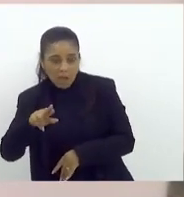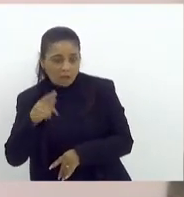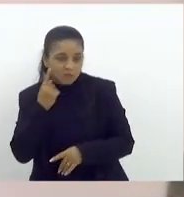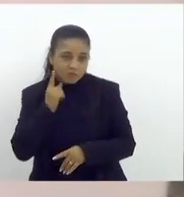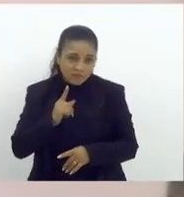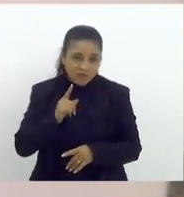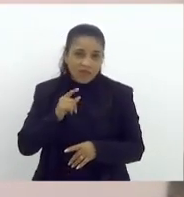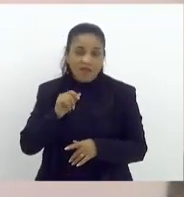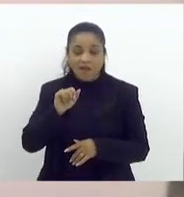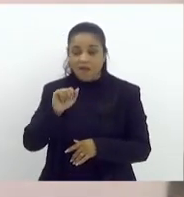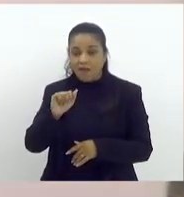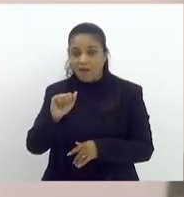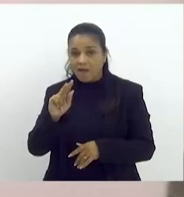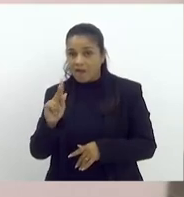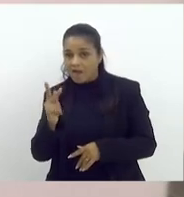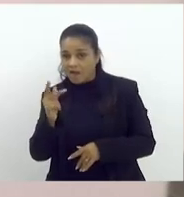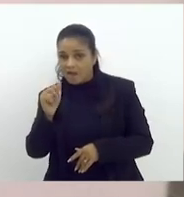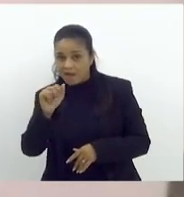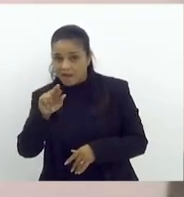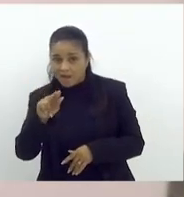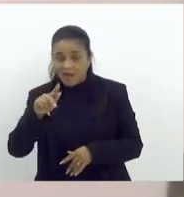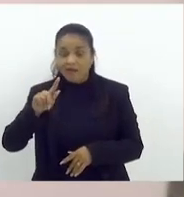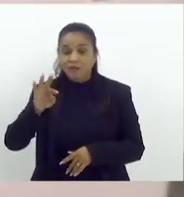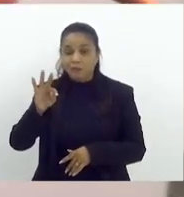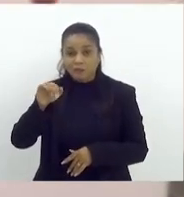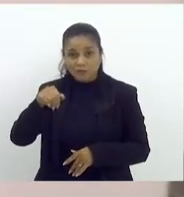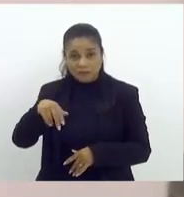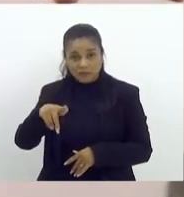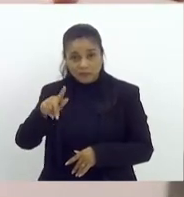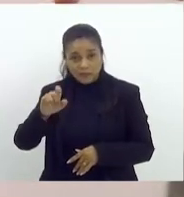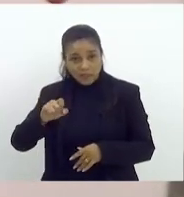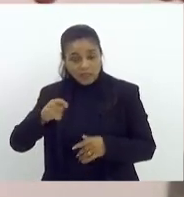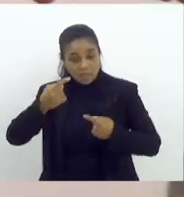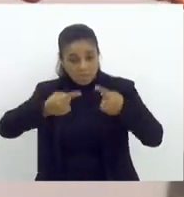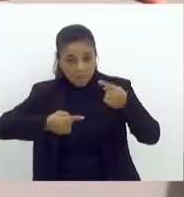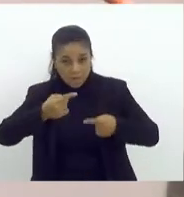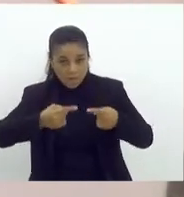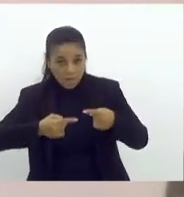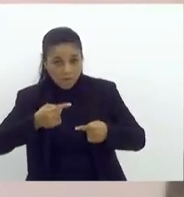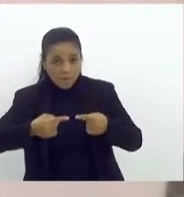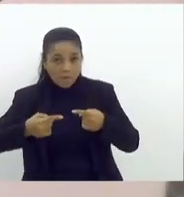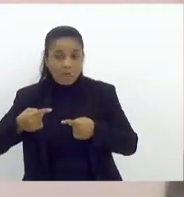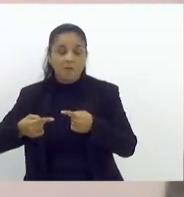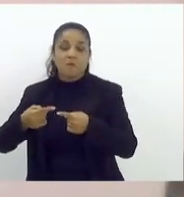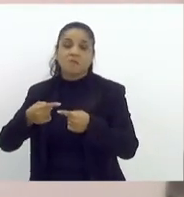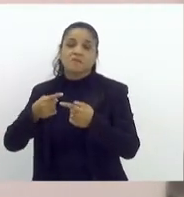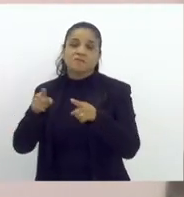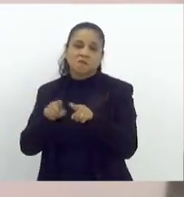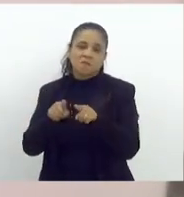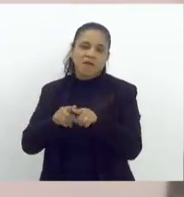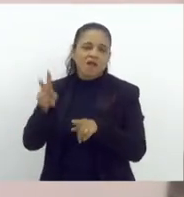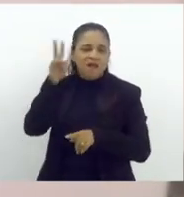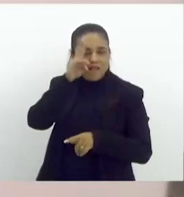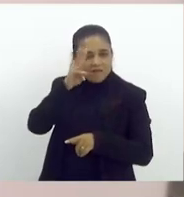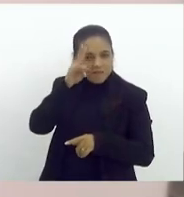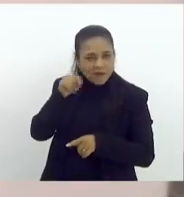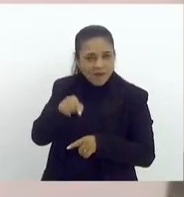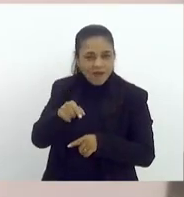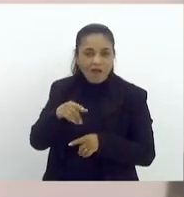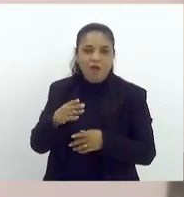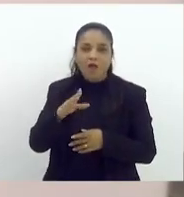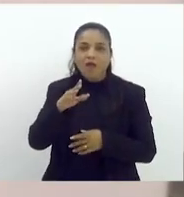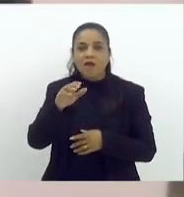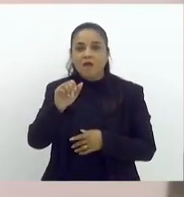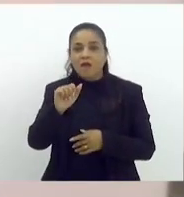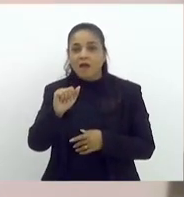hahaha não só no tanque ele tava também nas Raízes do Rio tá ligado eu acho que lembrar dele acabou que não tá